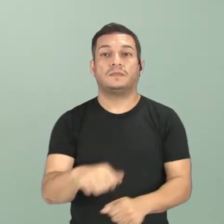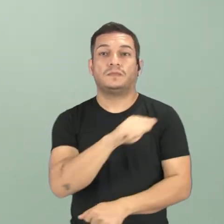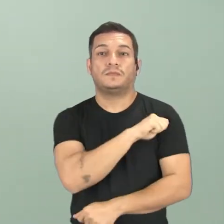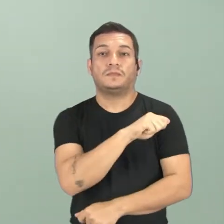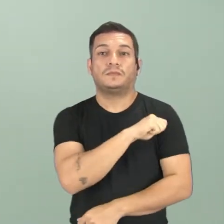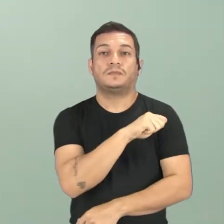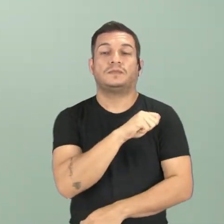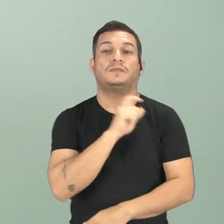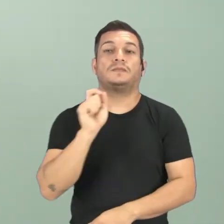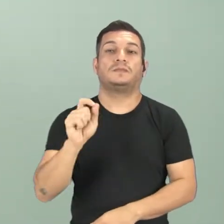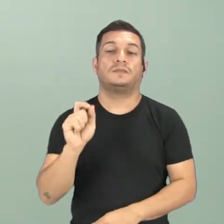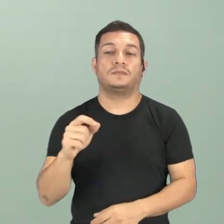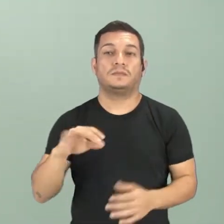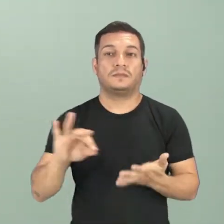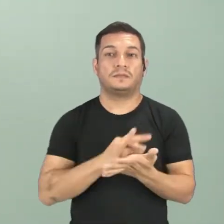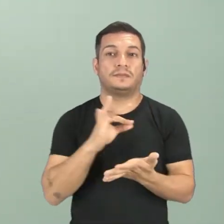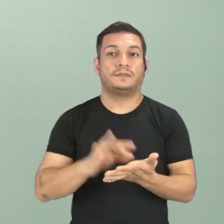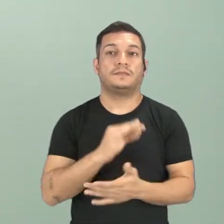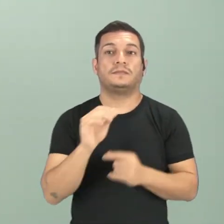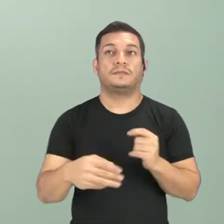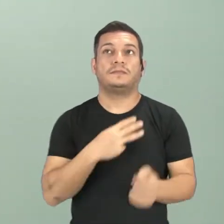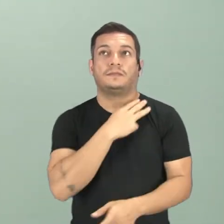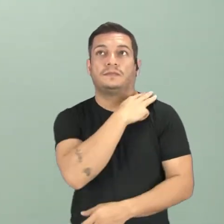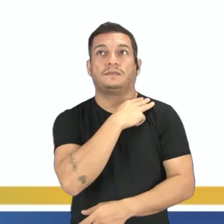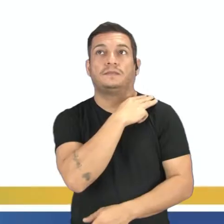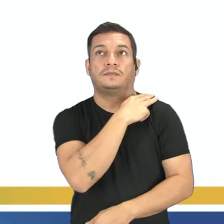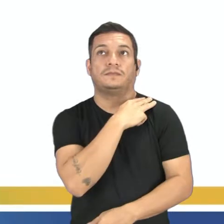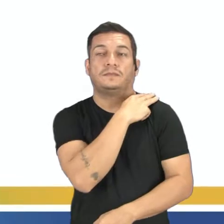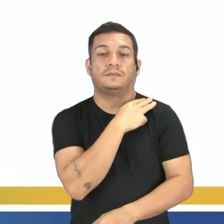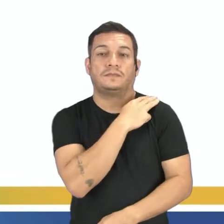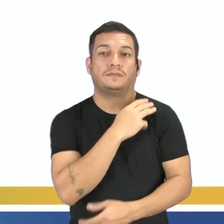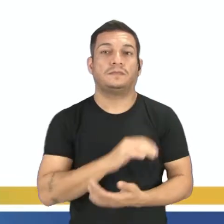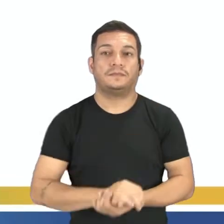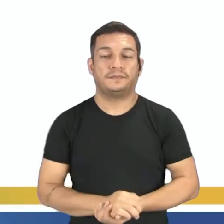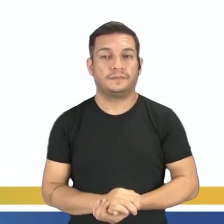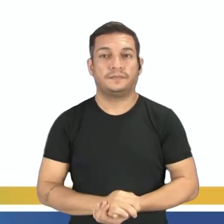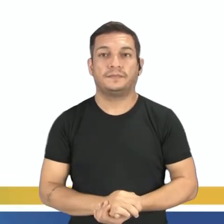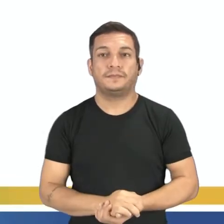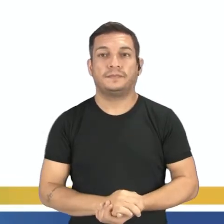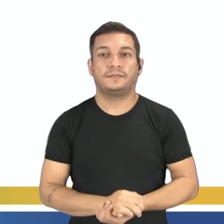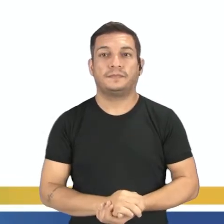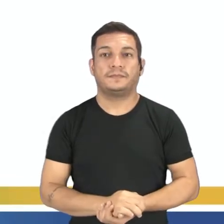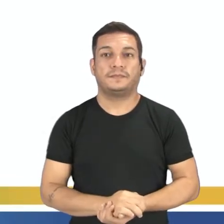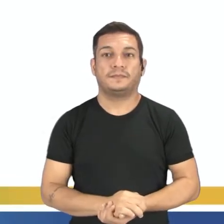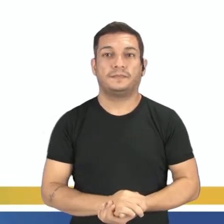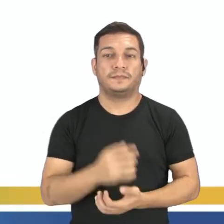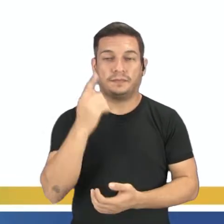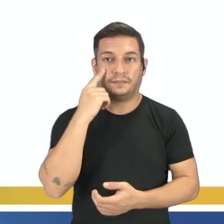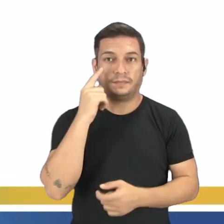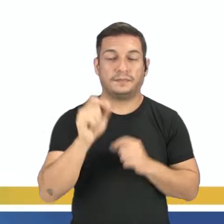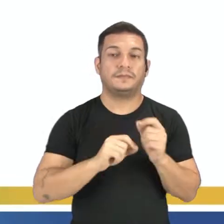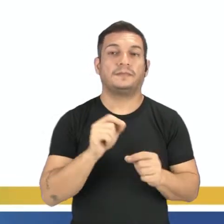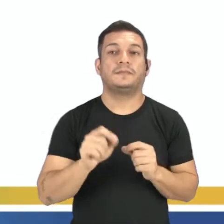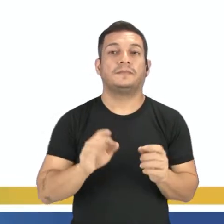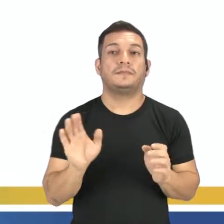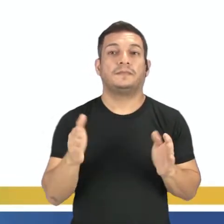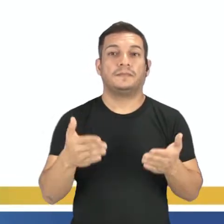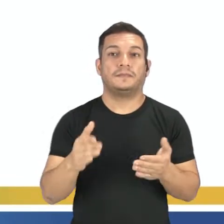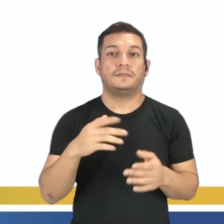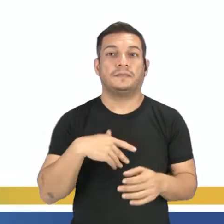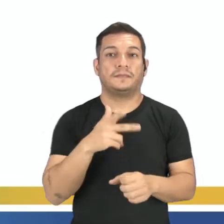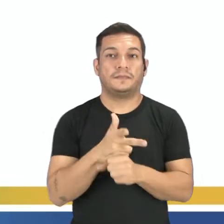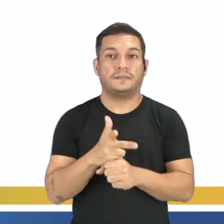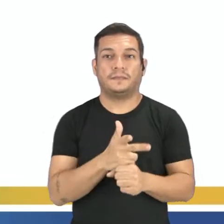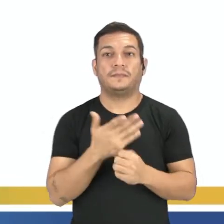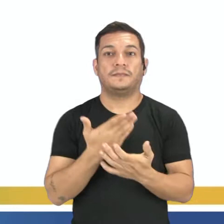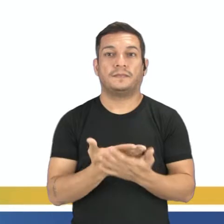aqueles alunos matriculados na terceira série do ensino médio e temos uma particularidade. É uma